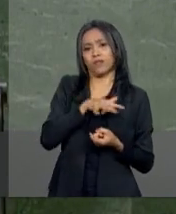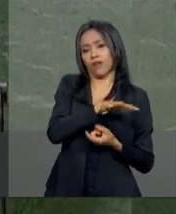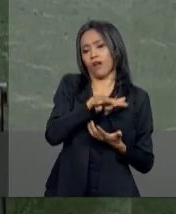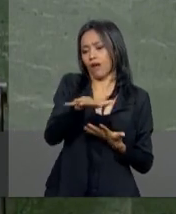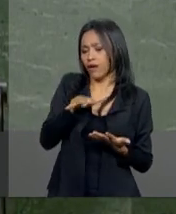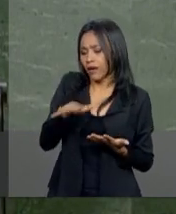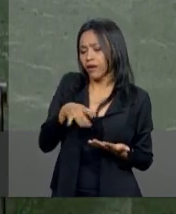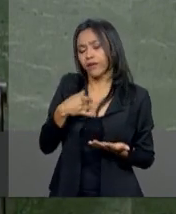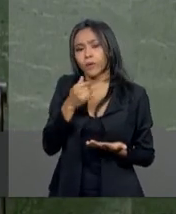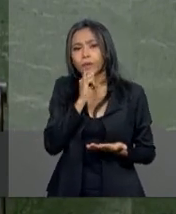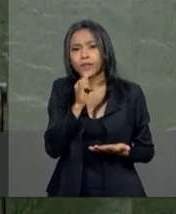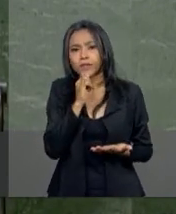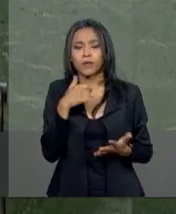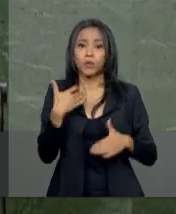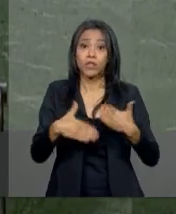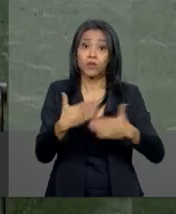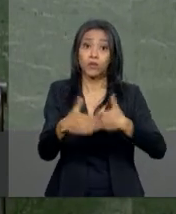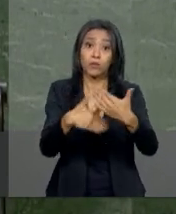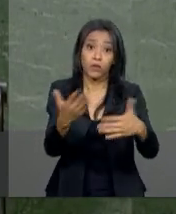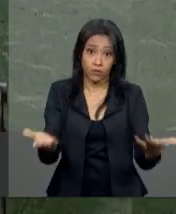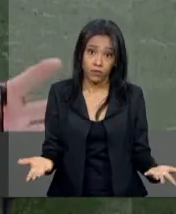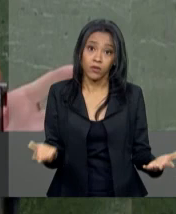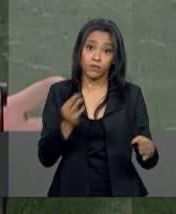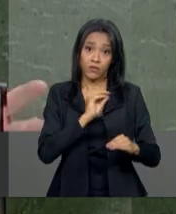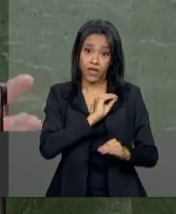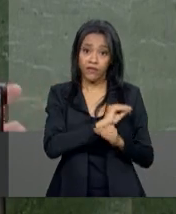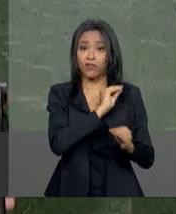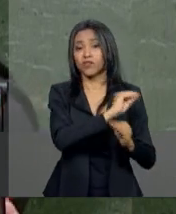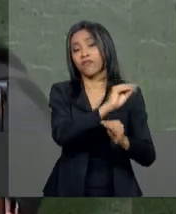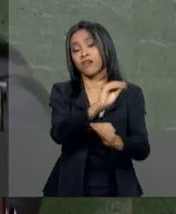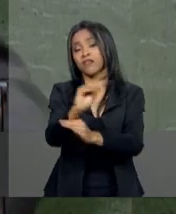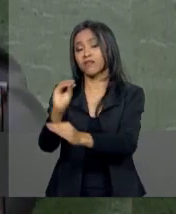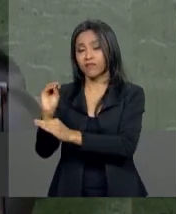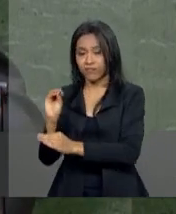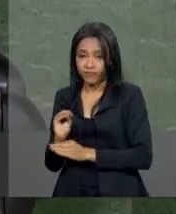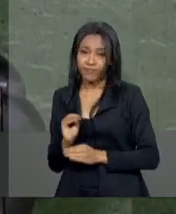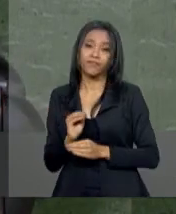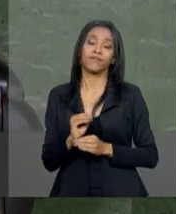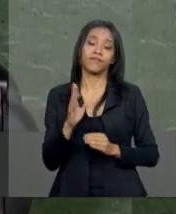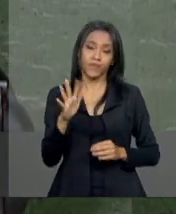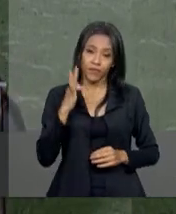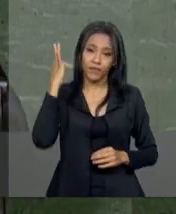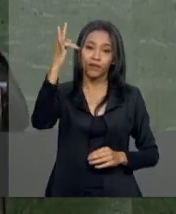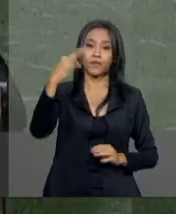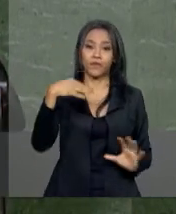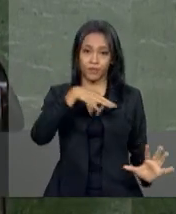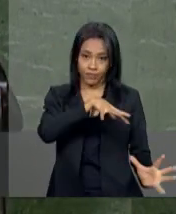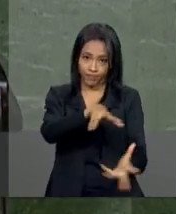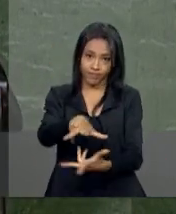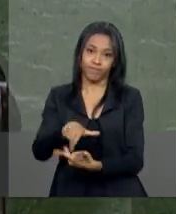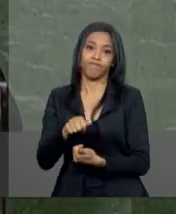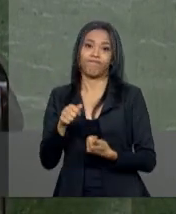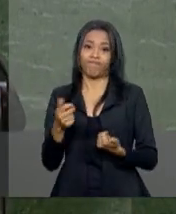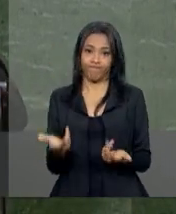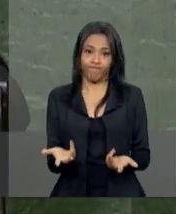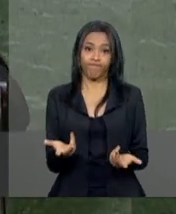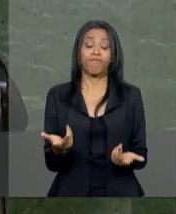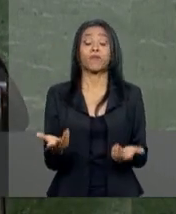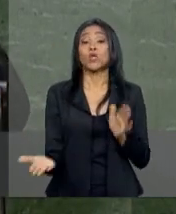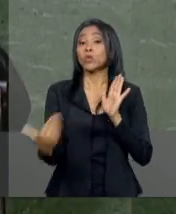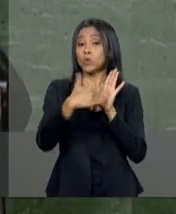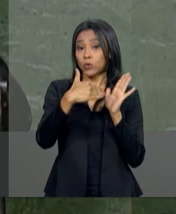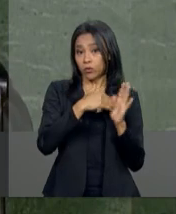desenvolvimento sustentável que é crucial para o futuro da humanidade só nos últimos